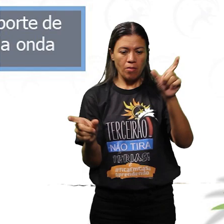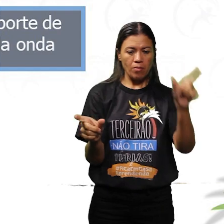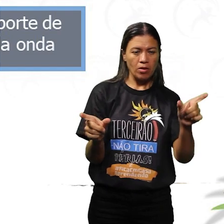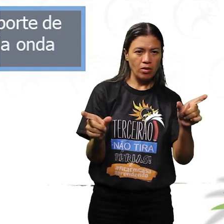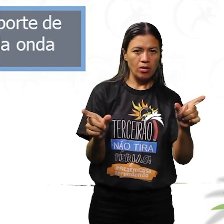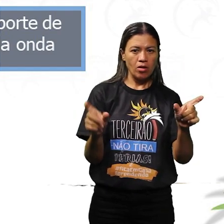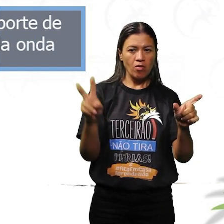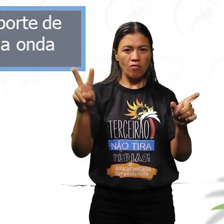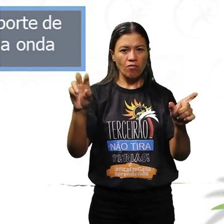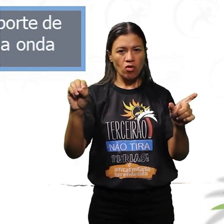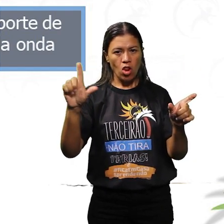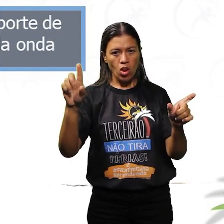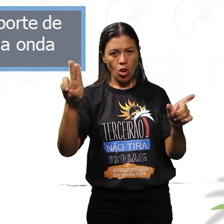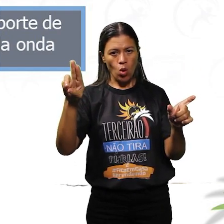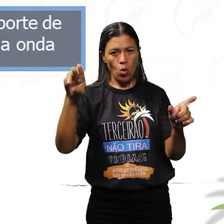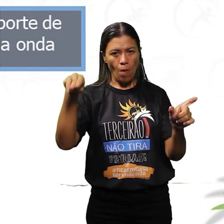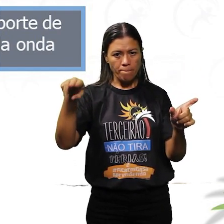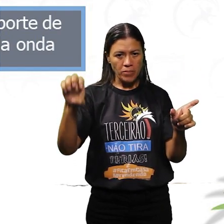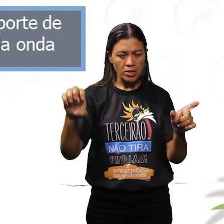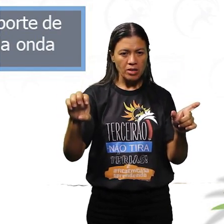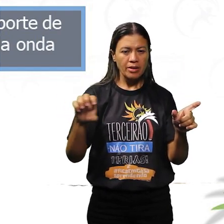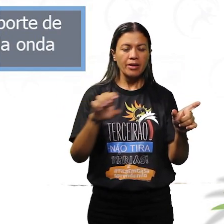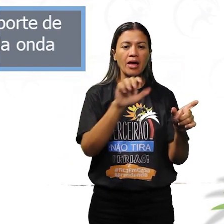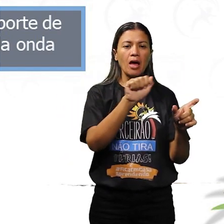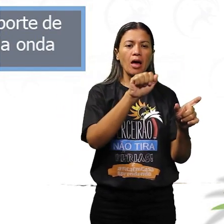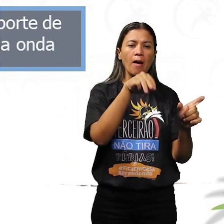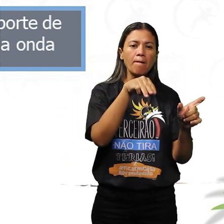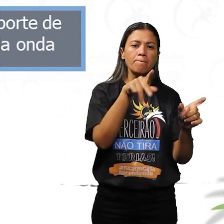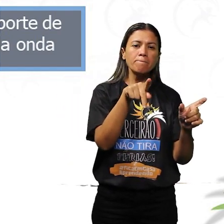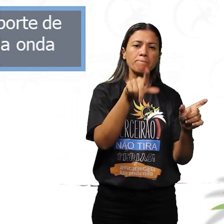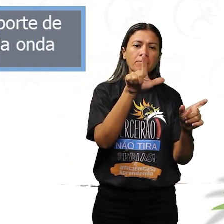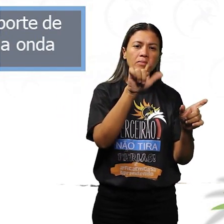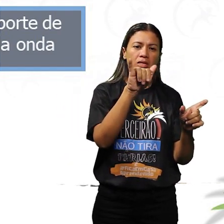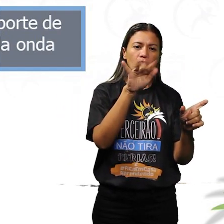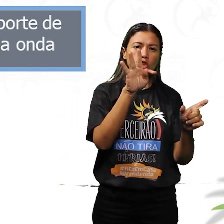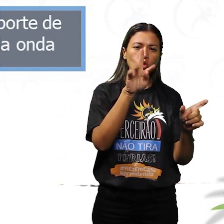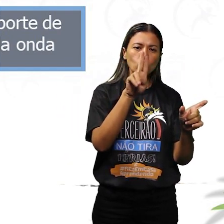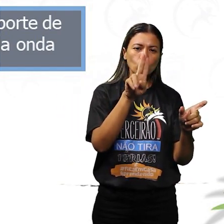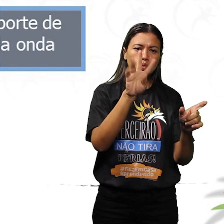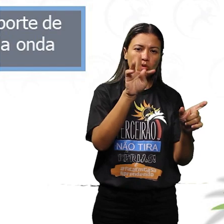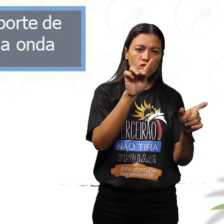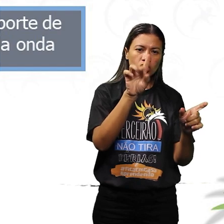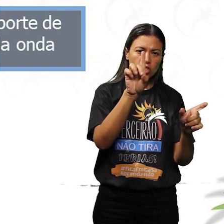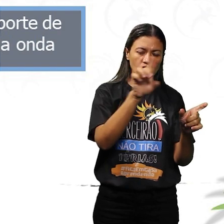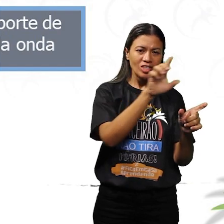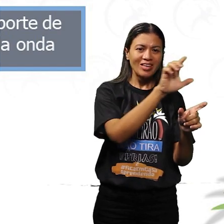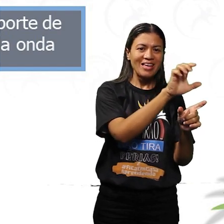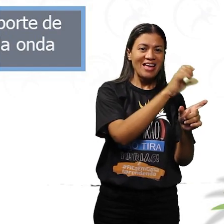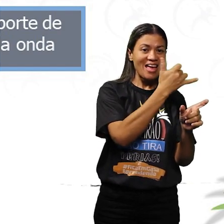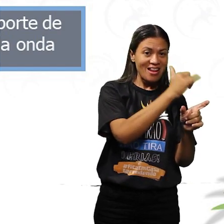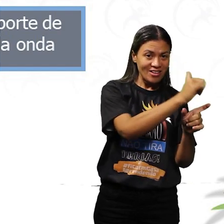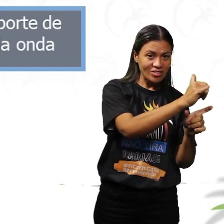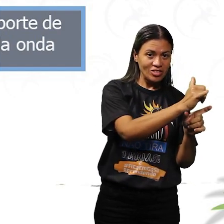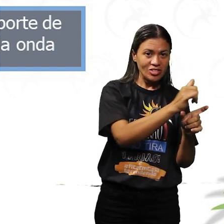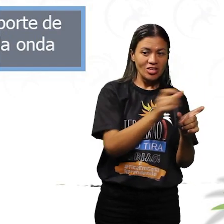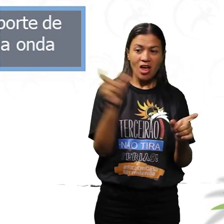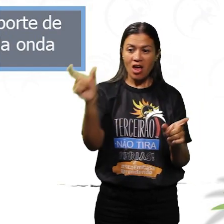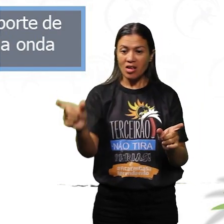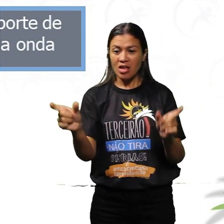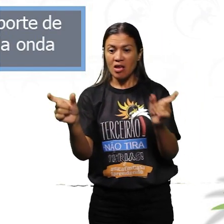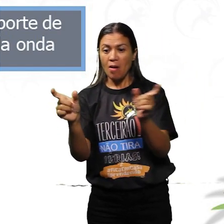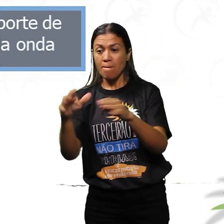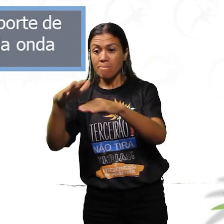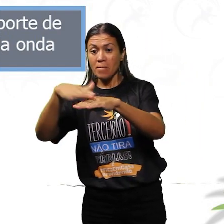volume, amplitude e energia. Então, um som de maior volume é um som de maior amplitude, é um som de maior